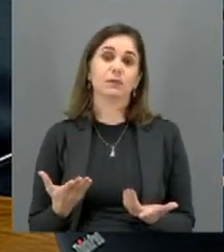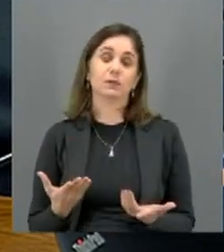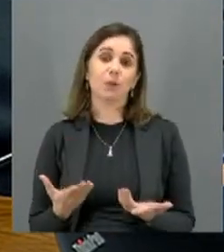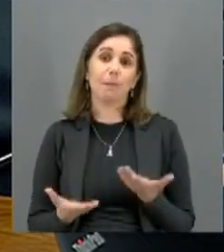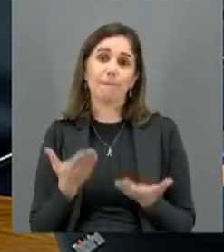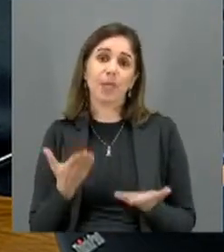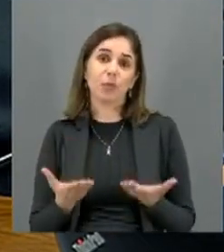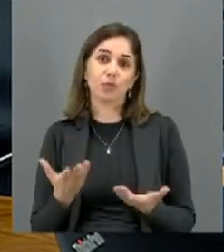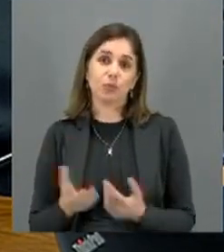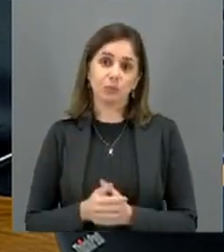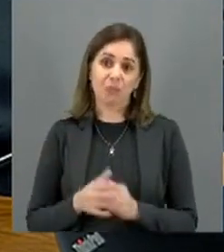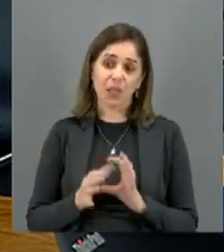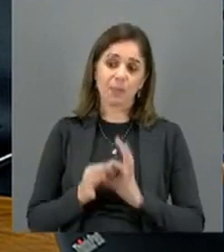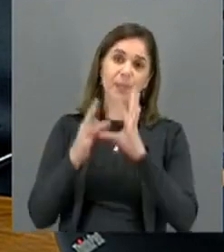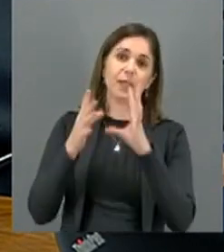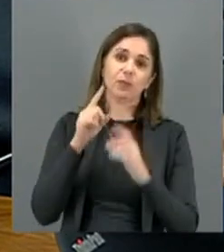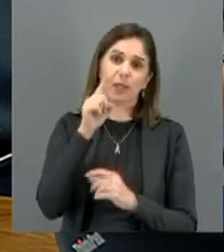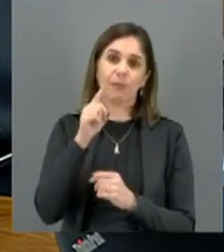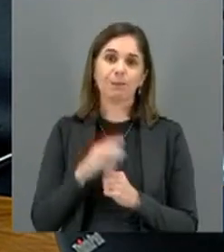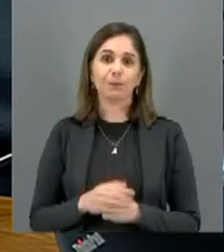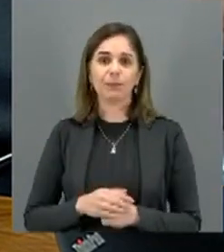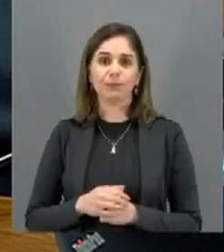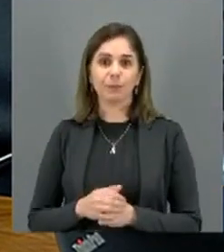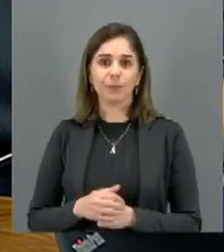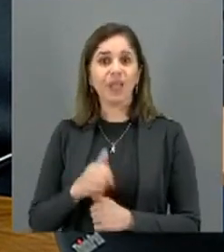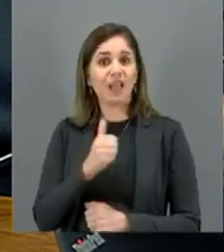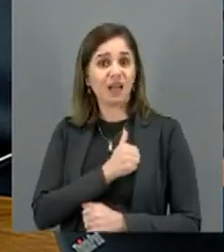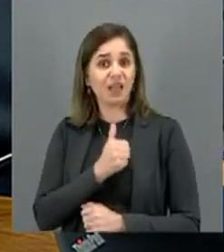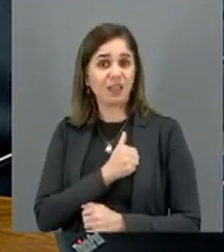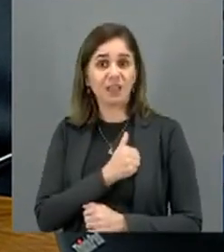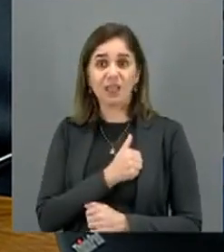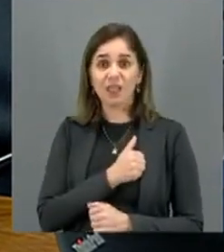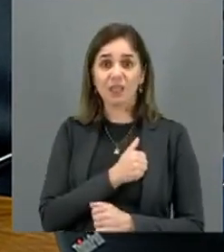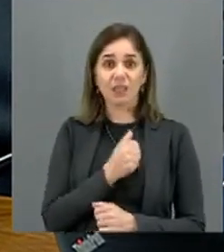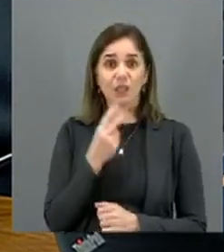Lá no Canadá, 2,5 gramas.